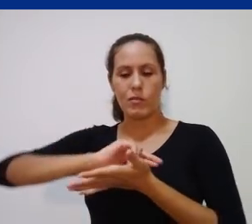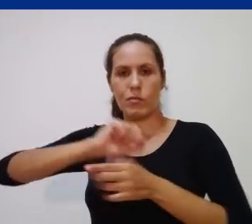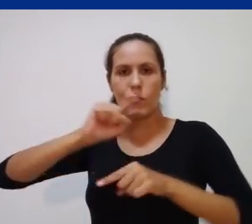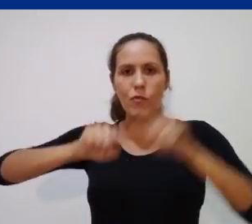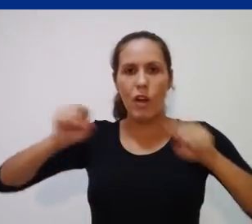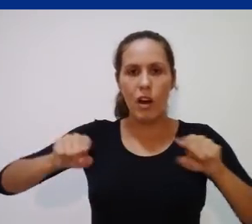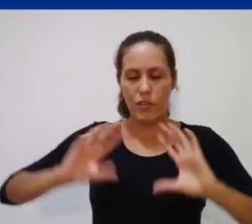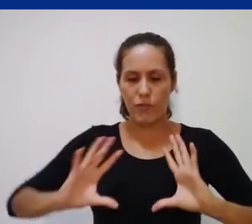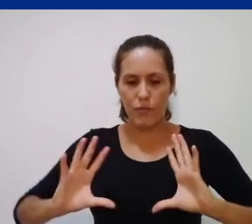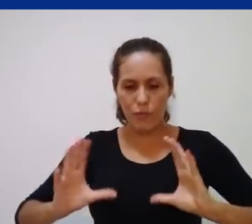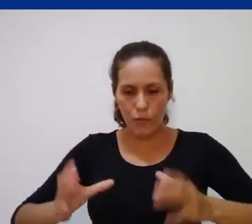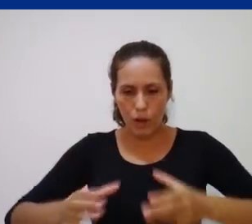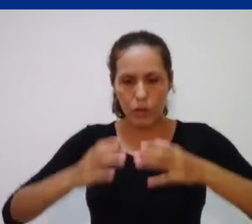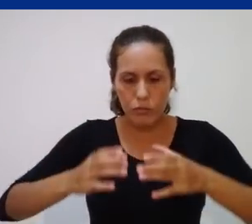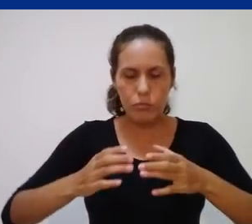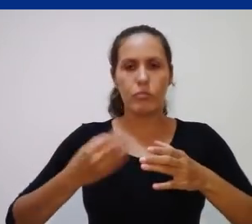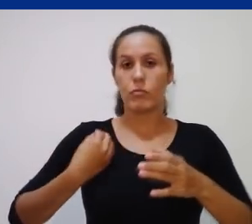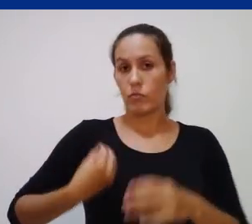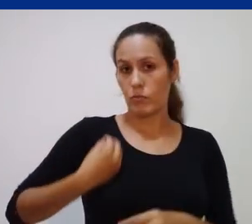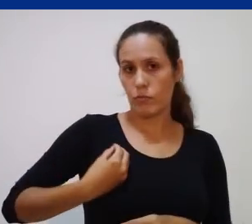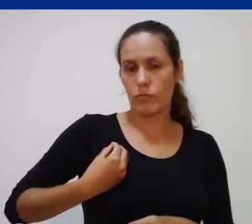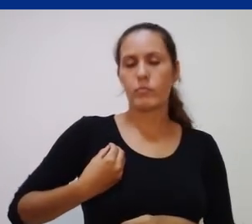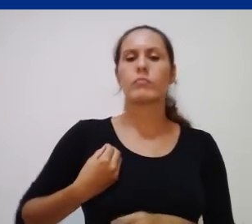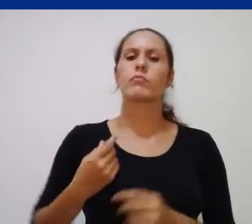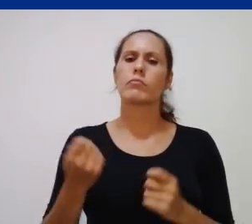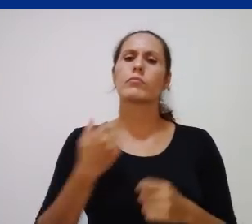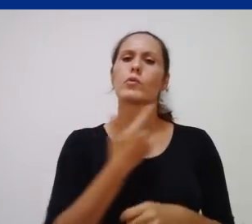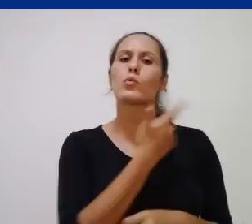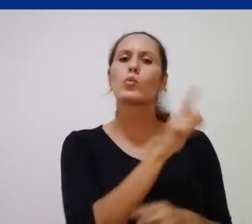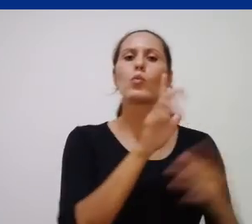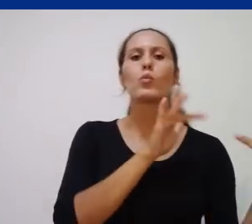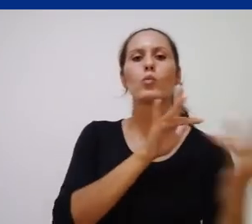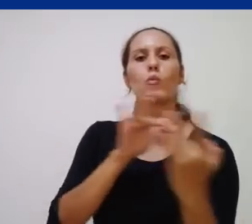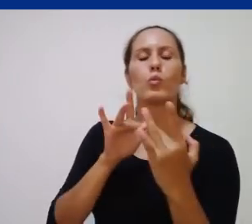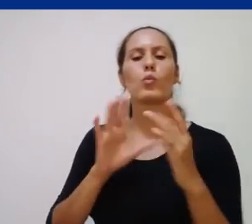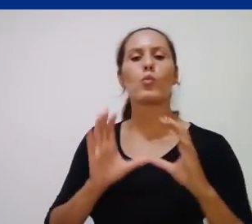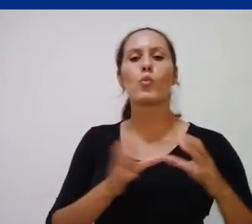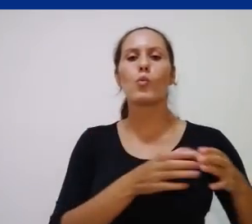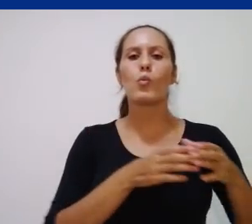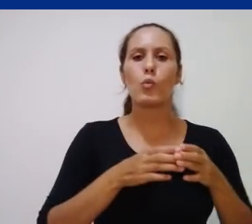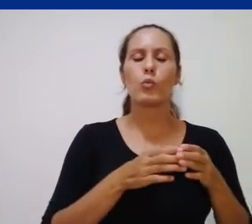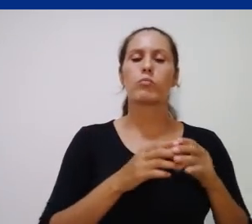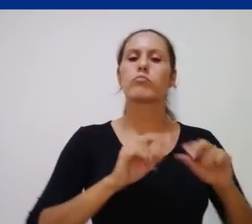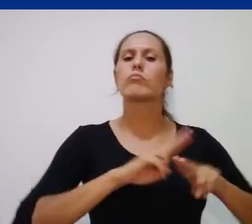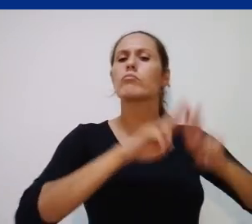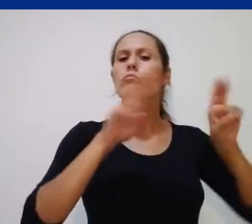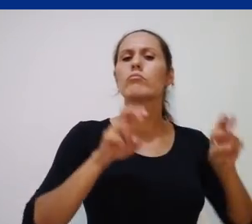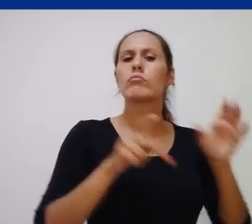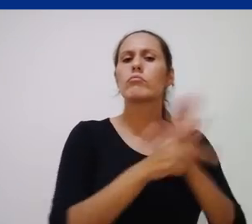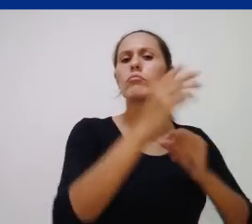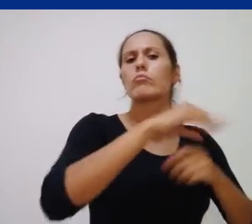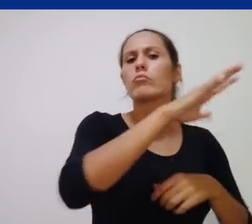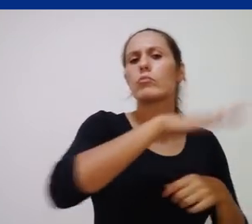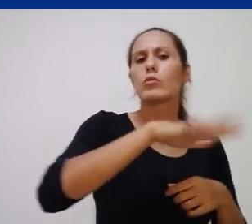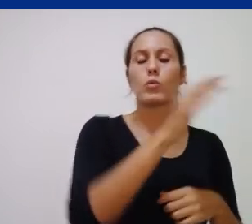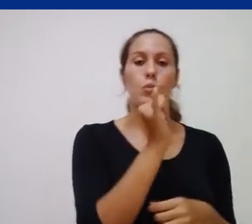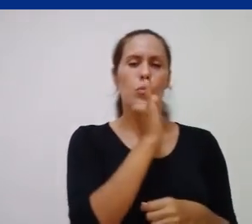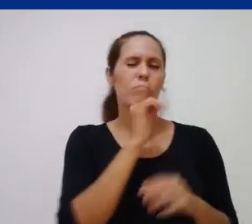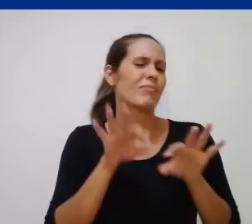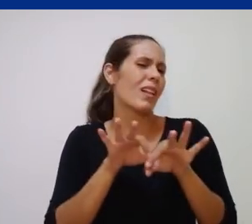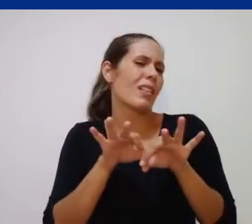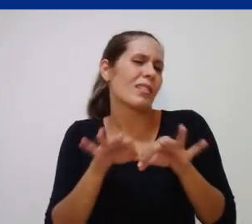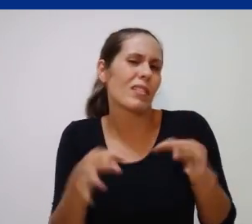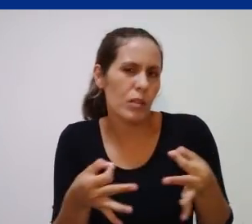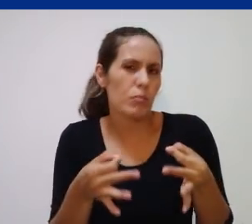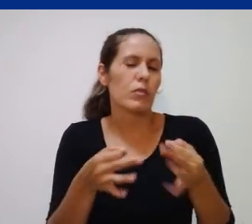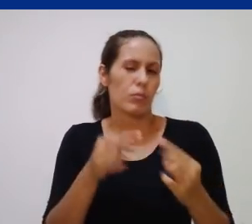o outro conjunto de variáveis é medido como um assunto do experimento. O exemplo mais simples de uma investigação experimental